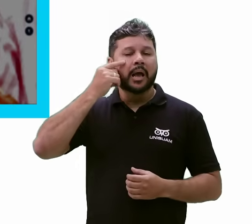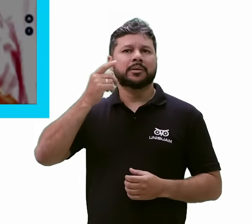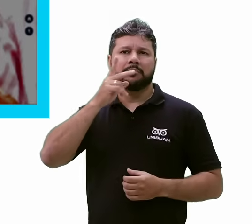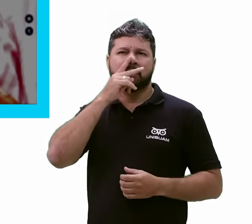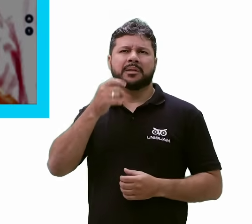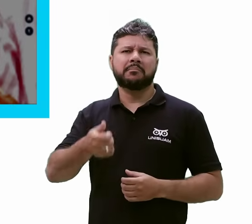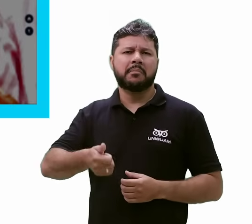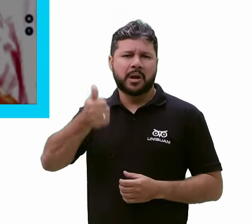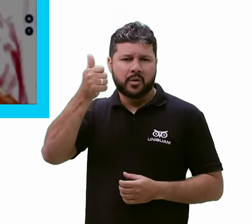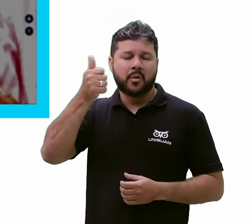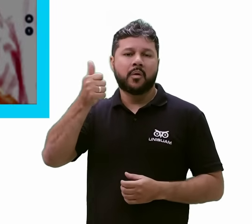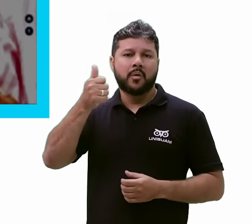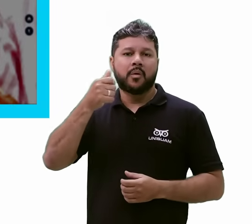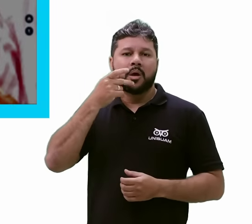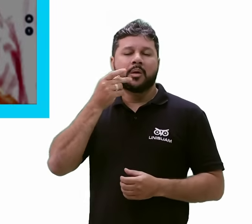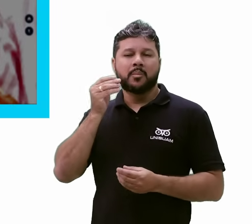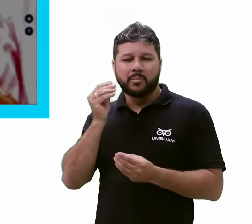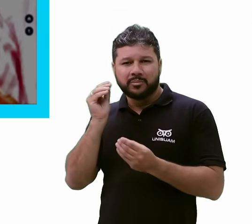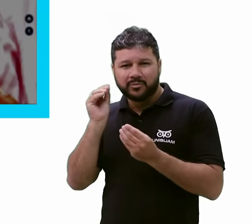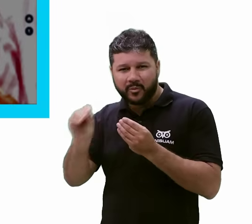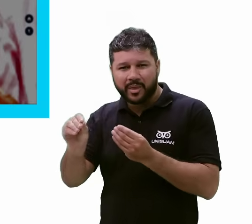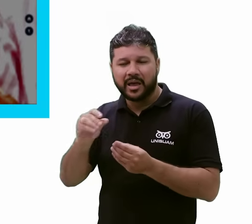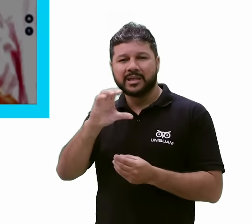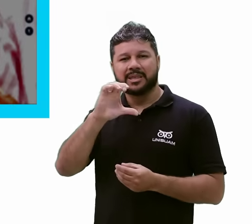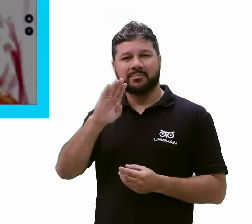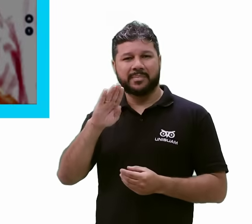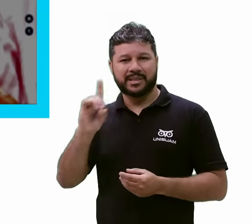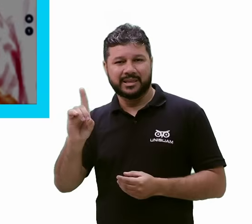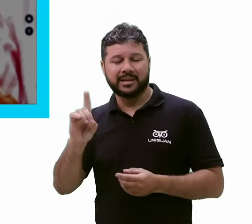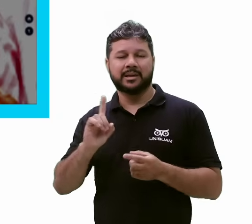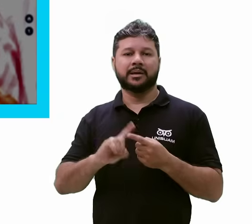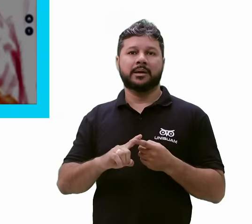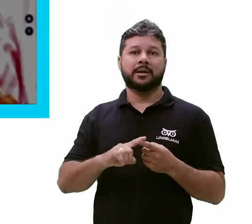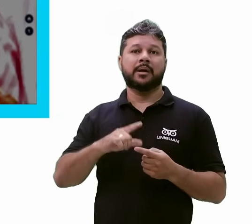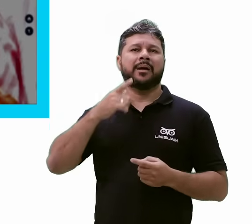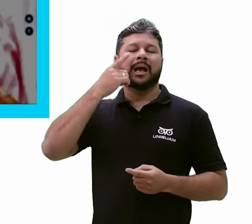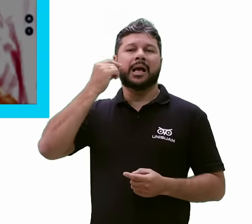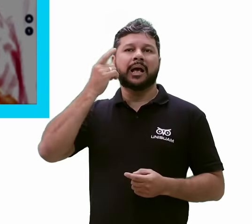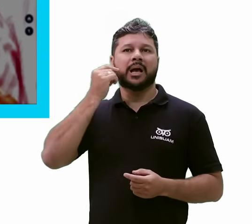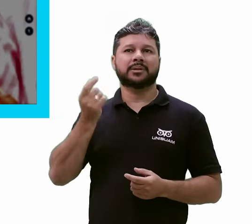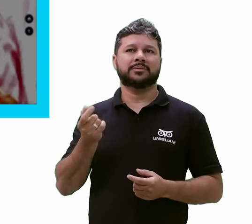muito melhor com doses altas de CBD, então dificilmente o gato vai ter